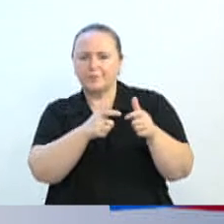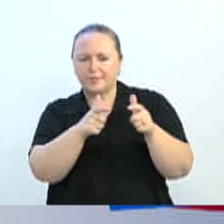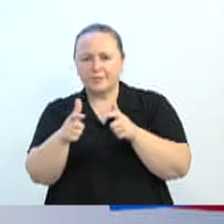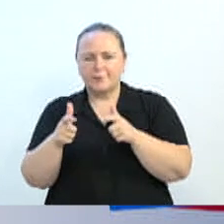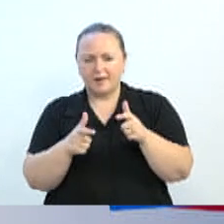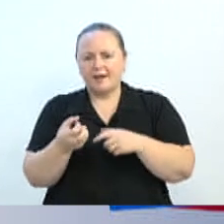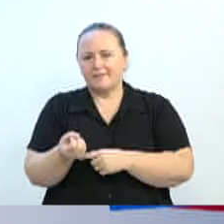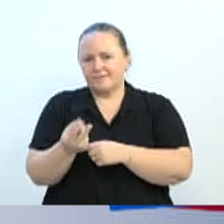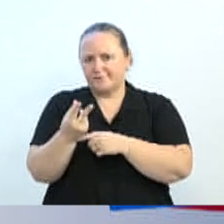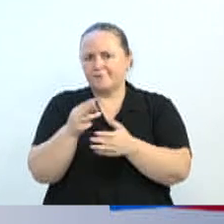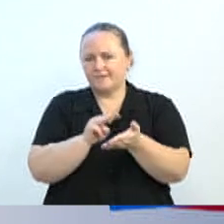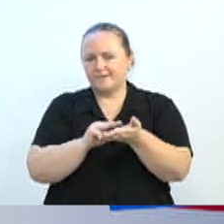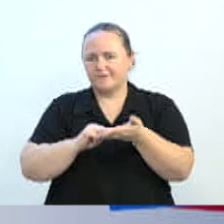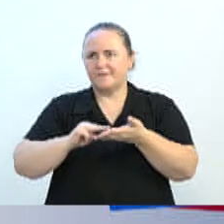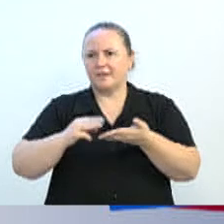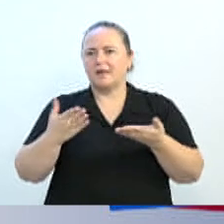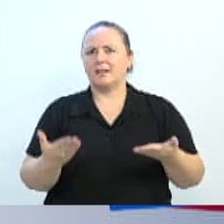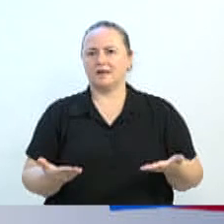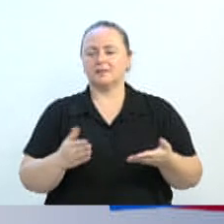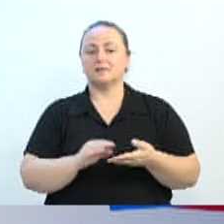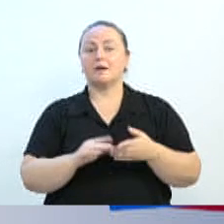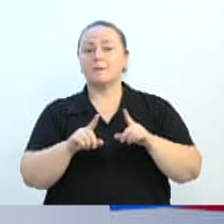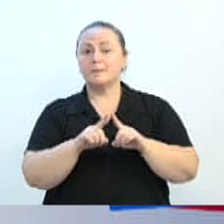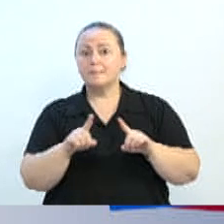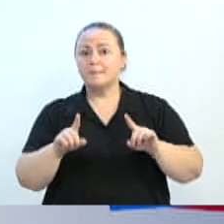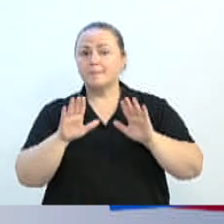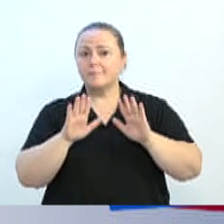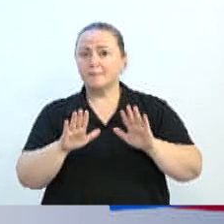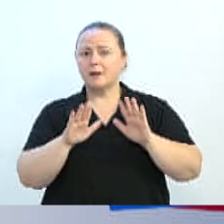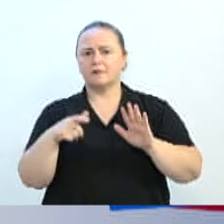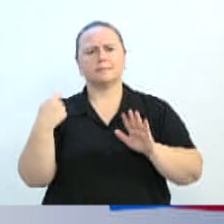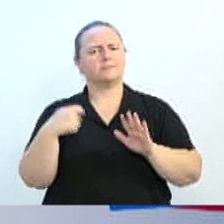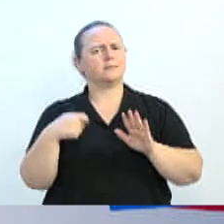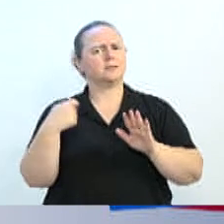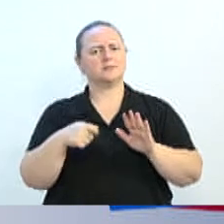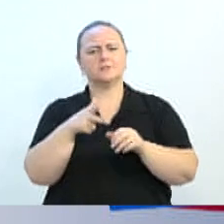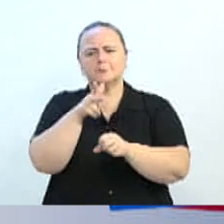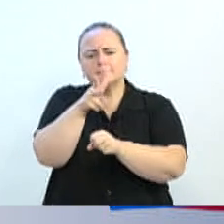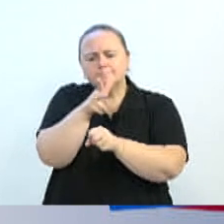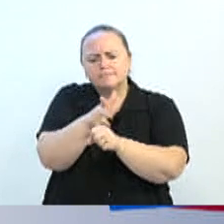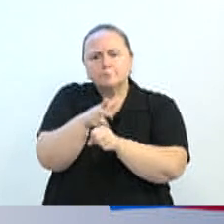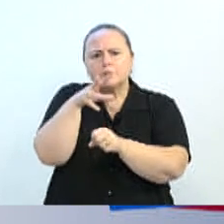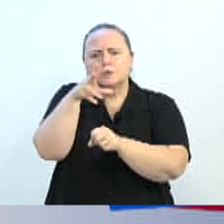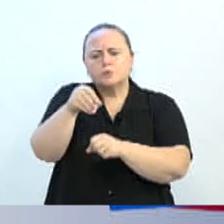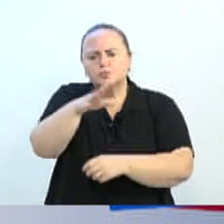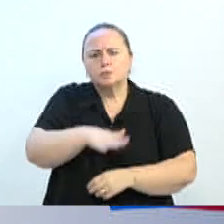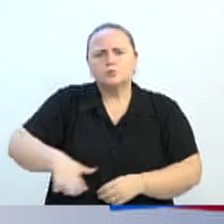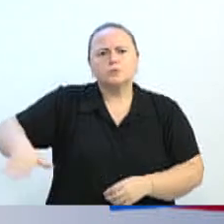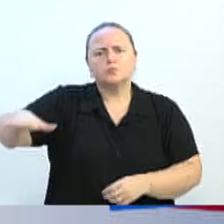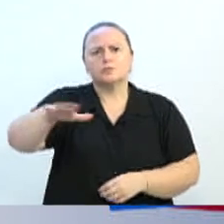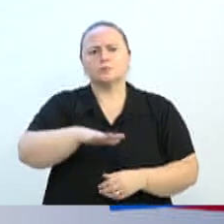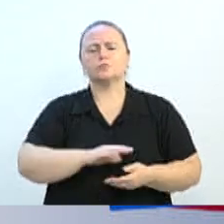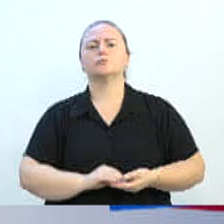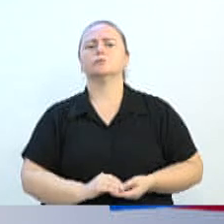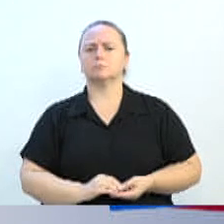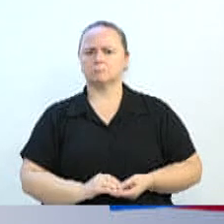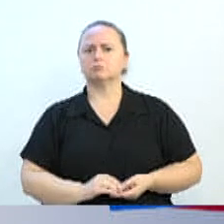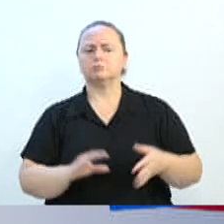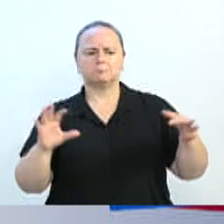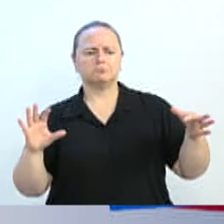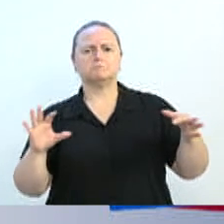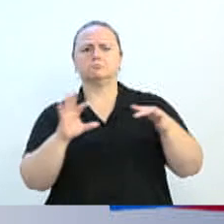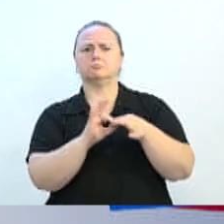pastel ali aquela barraca mais que ao lado dos quatro cantos do terminal acho que é interligada direto com a